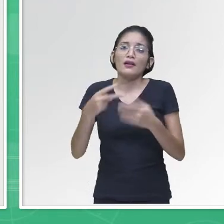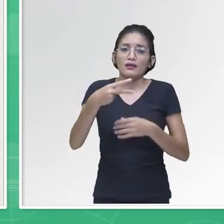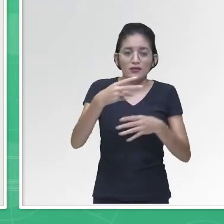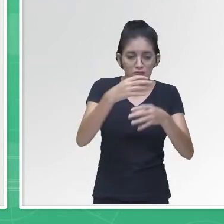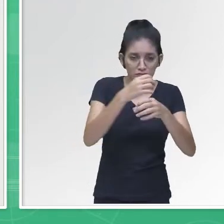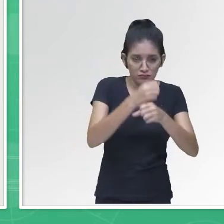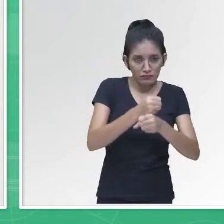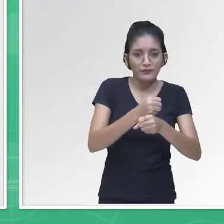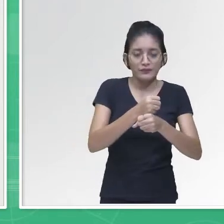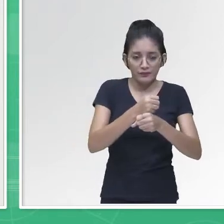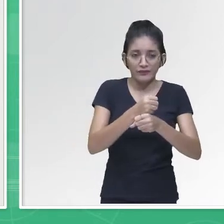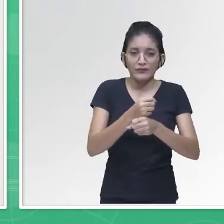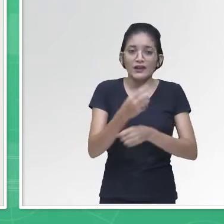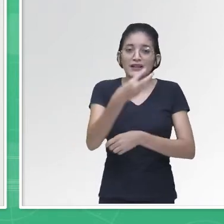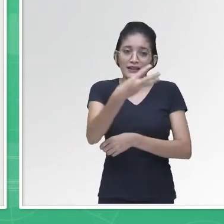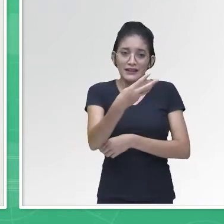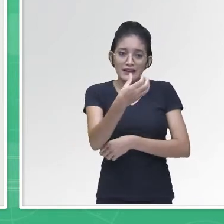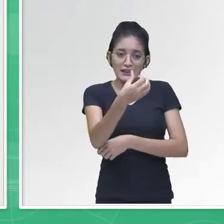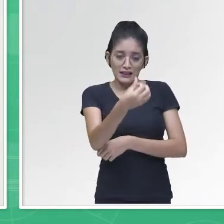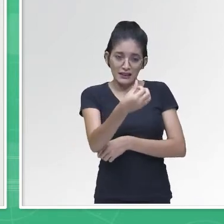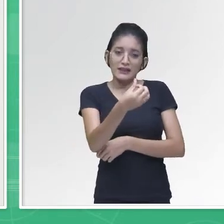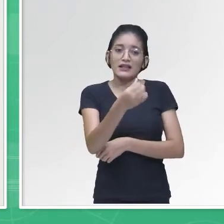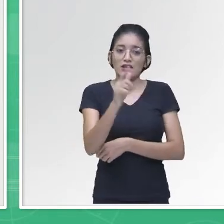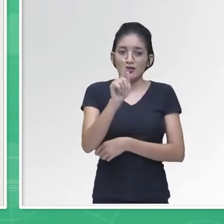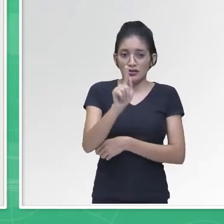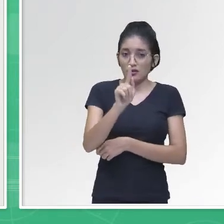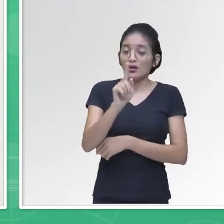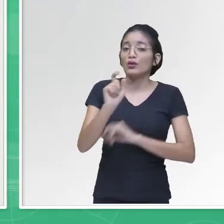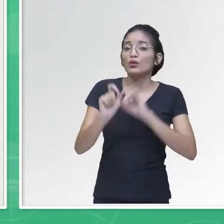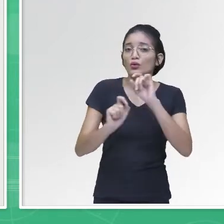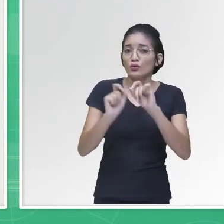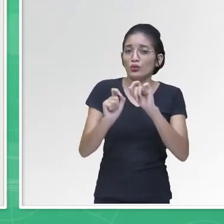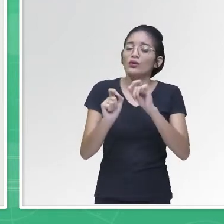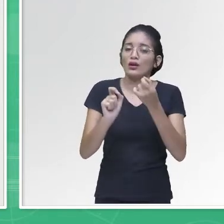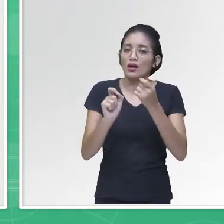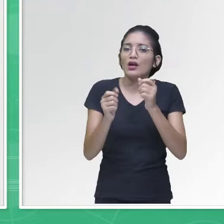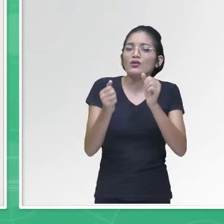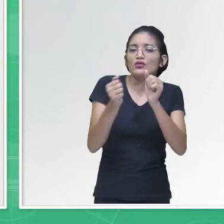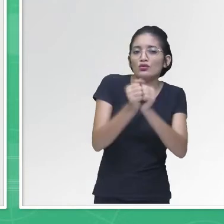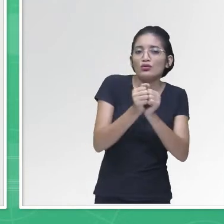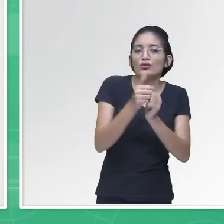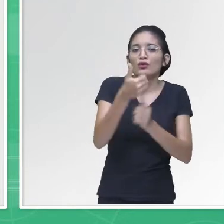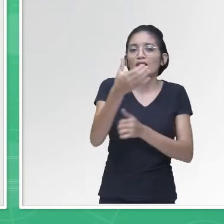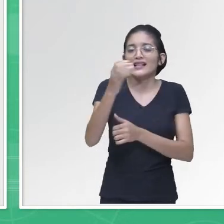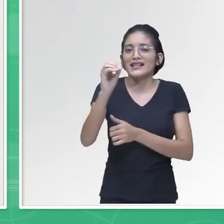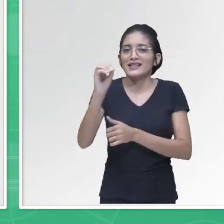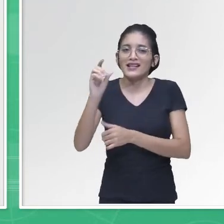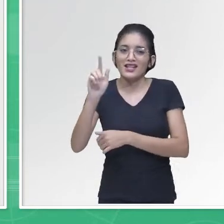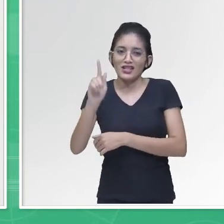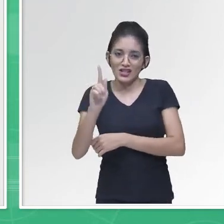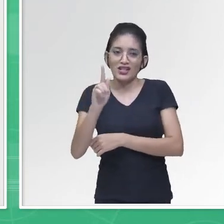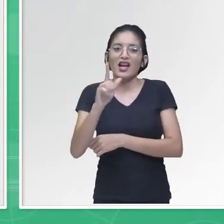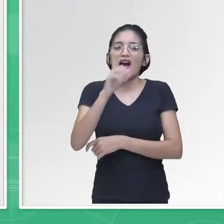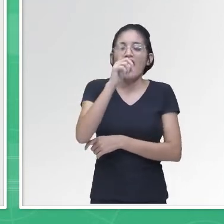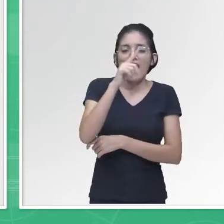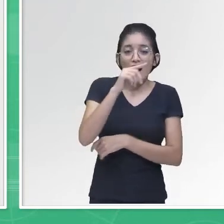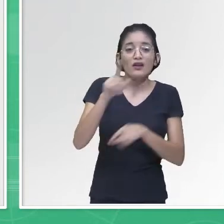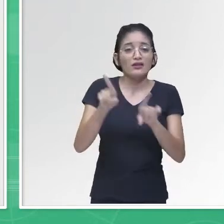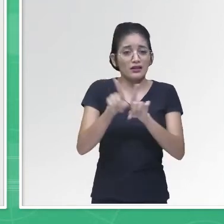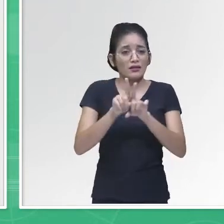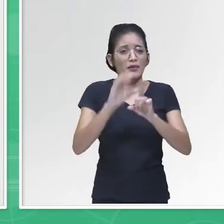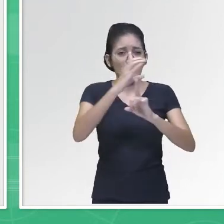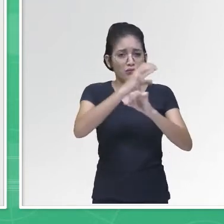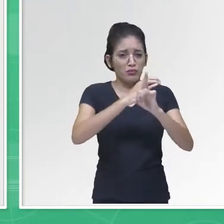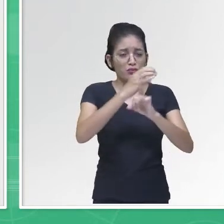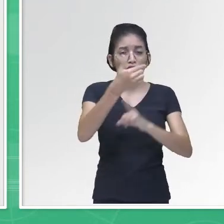36 gramas por 100 gramas de água, a uma temperatura de 20 graus